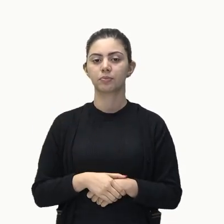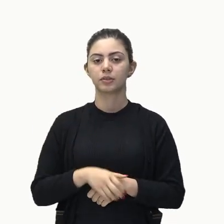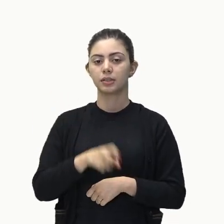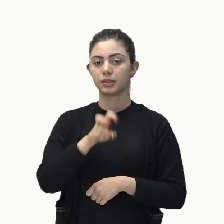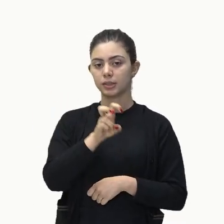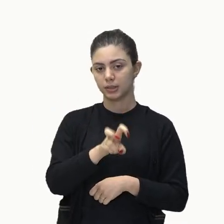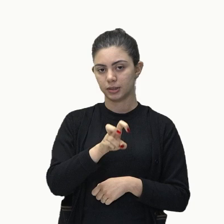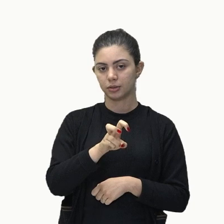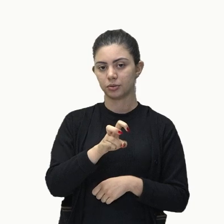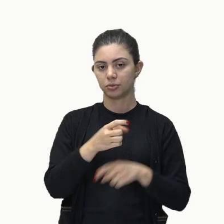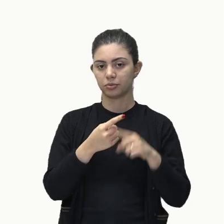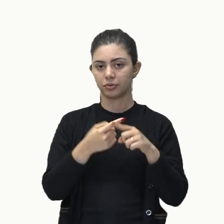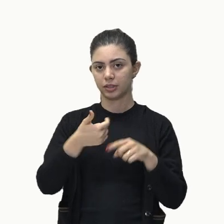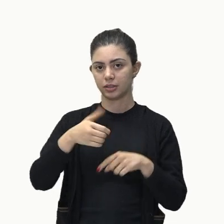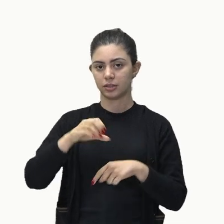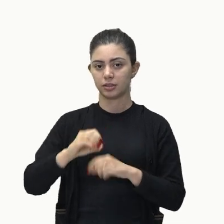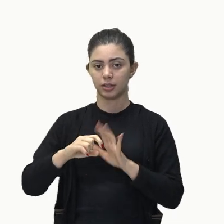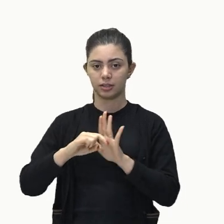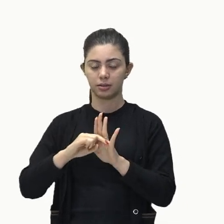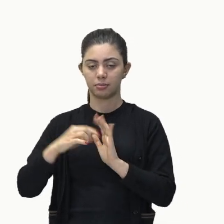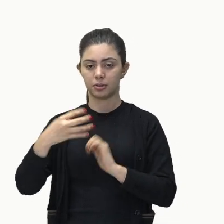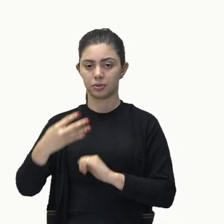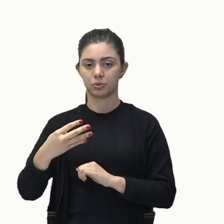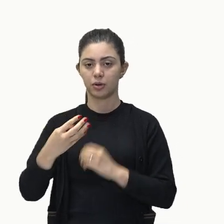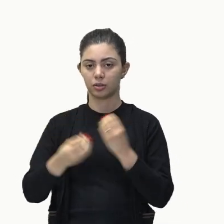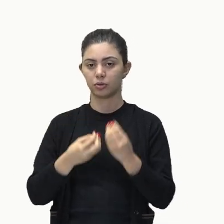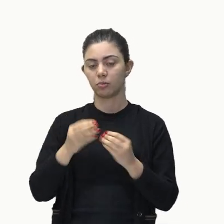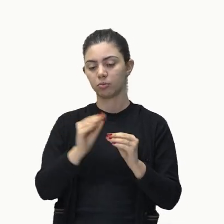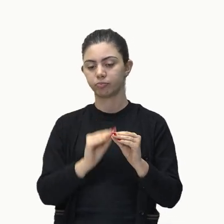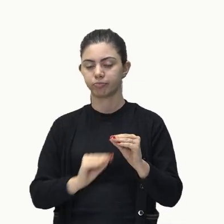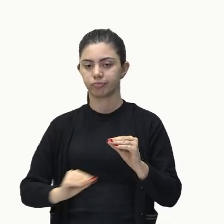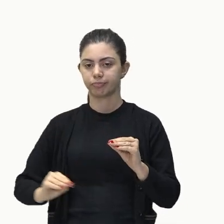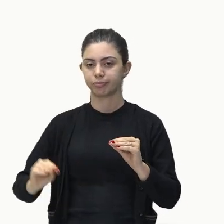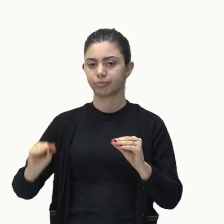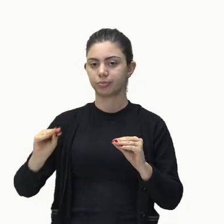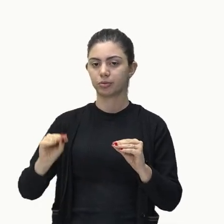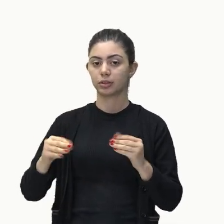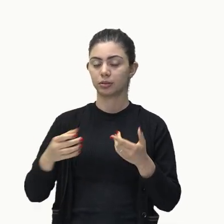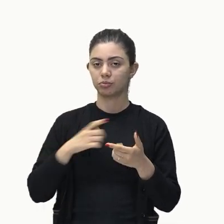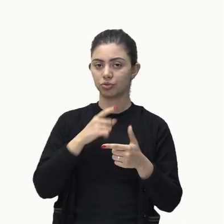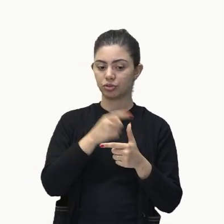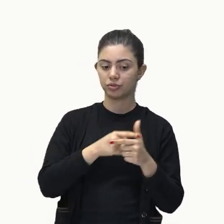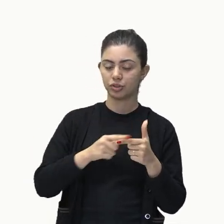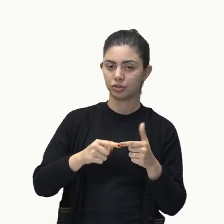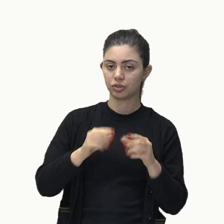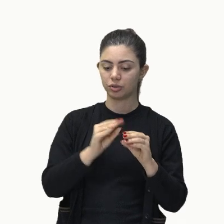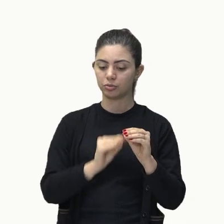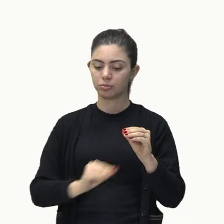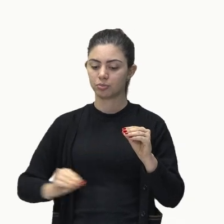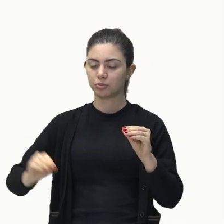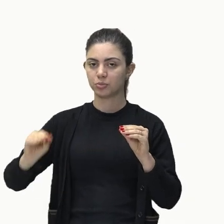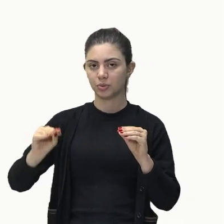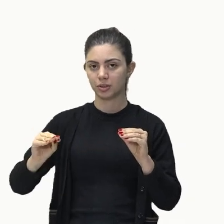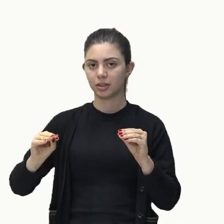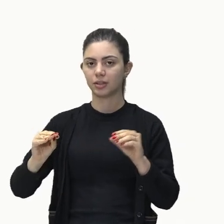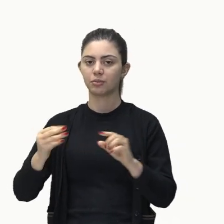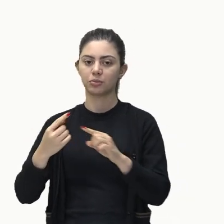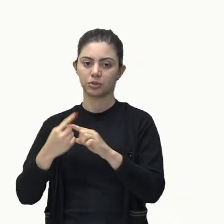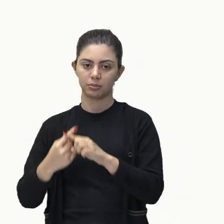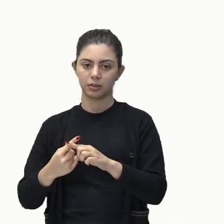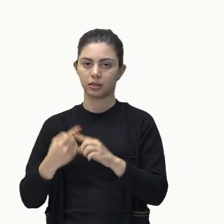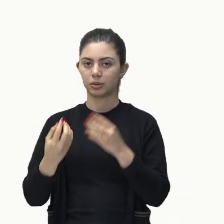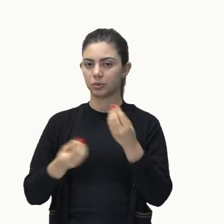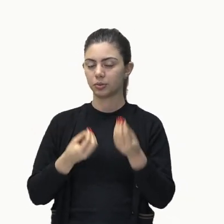5 vezes 10 a menos 4 lá para o segundo membro, ele está dividindo, então ele vai passar para lá multiplicando, e eu vou ter assim,